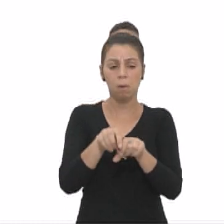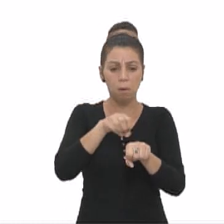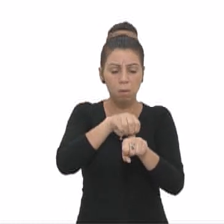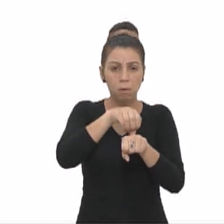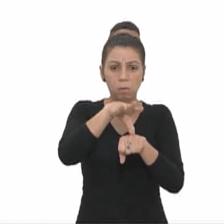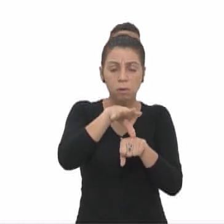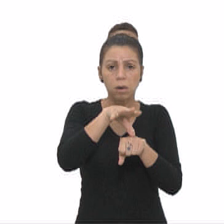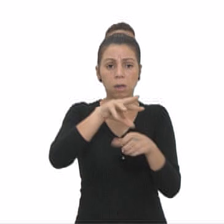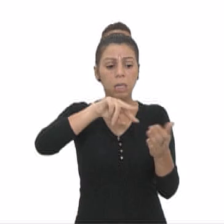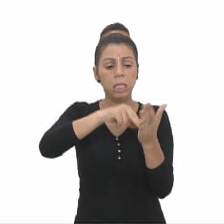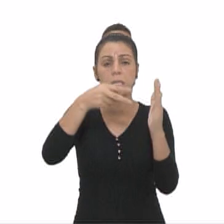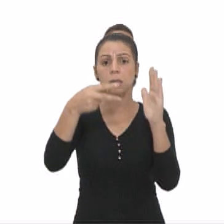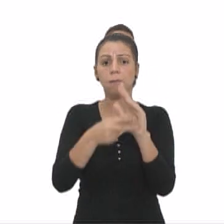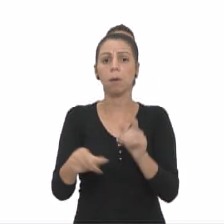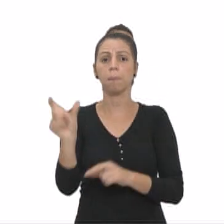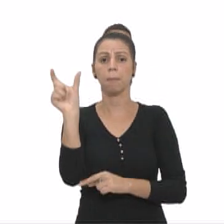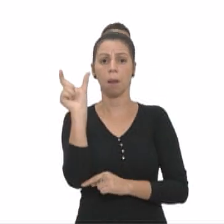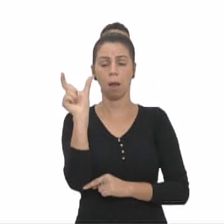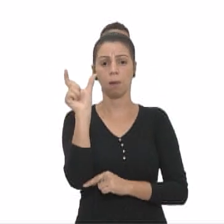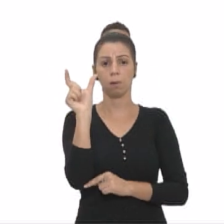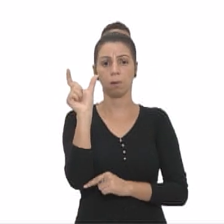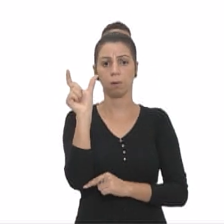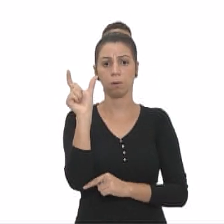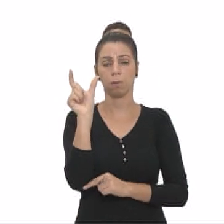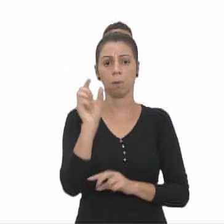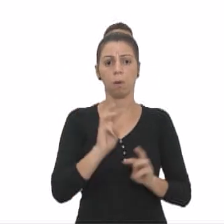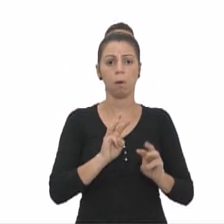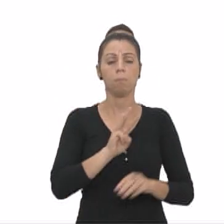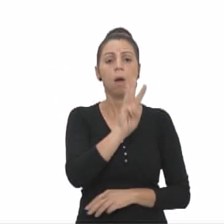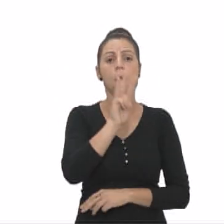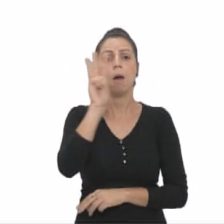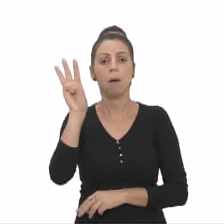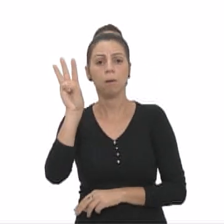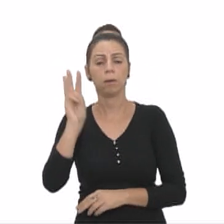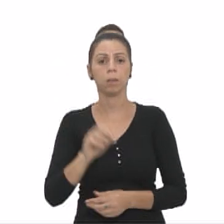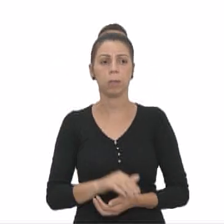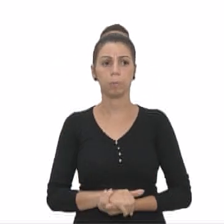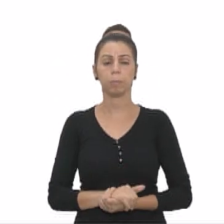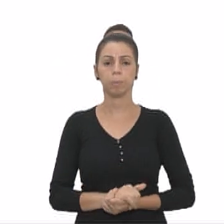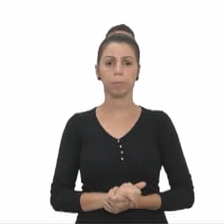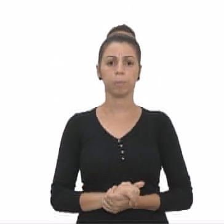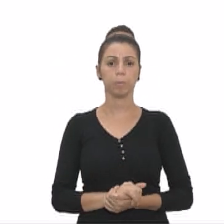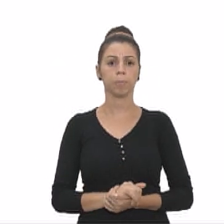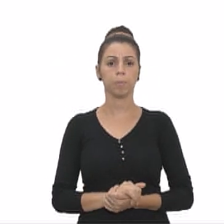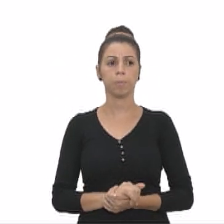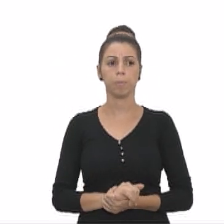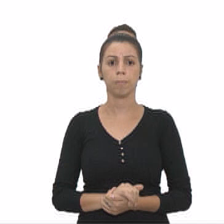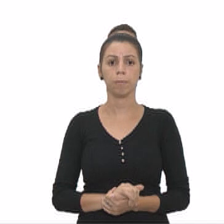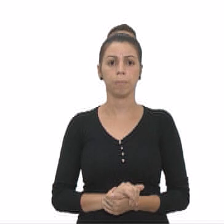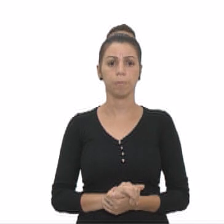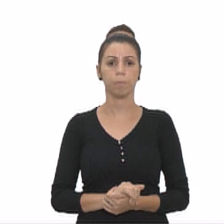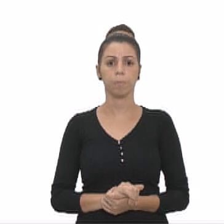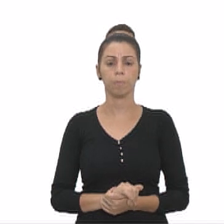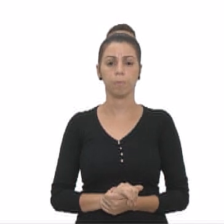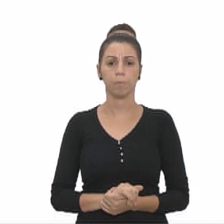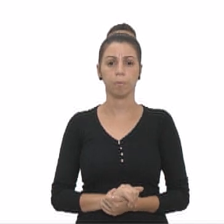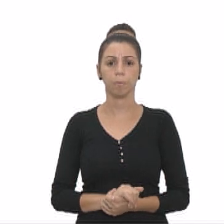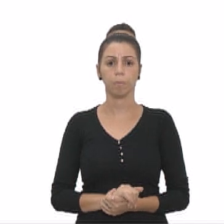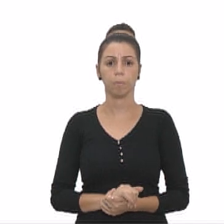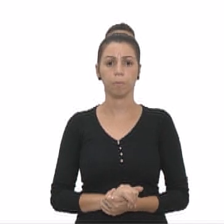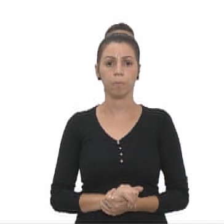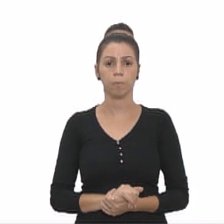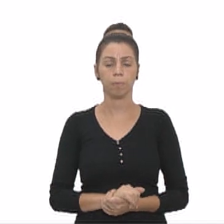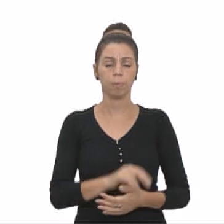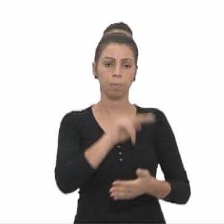tantos significados de palavras no site da Real Academia. Olha o significado para titular. Vamos observar aqui. Cada